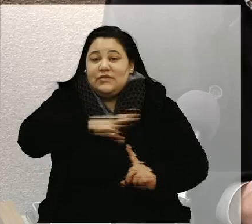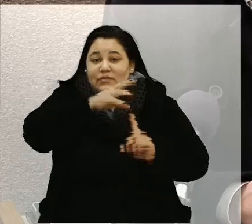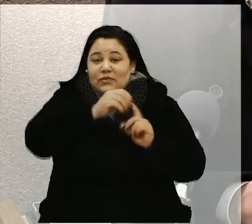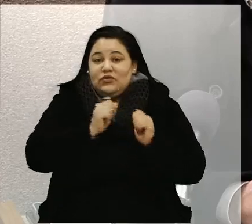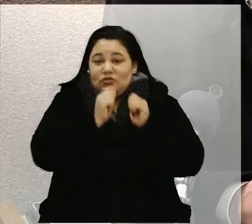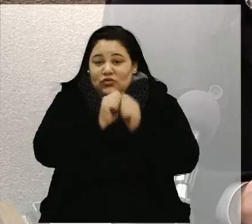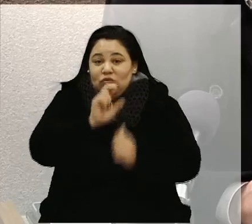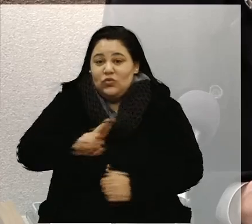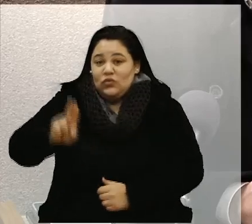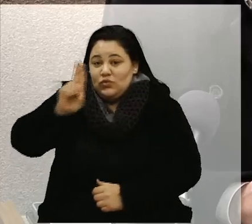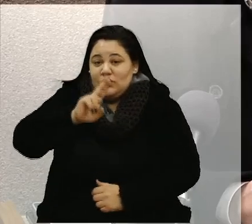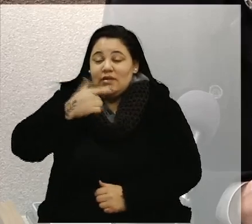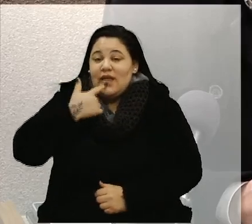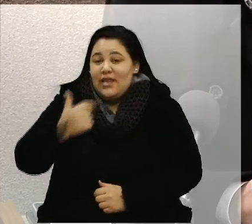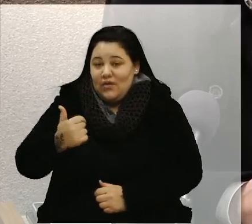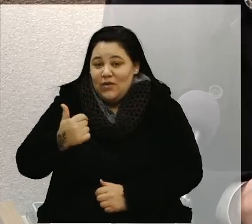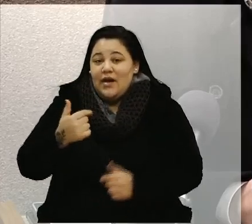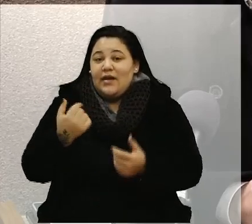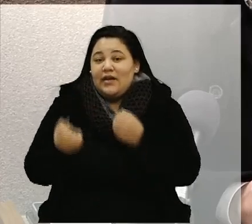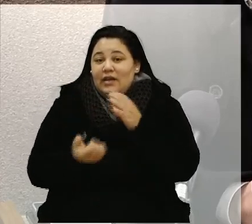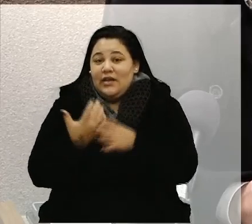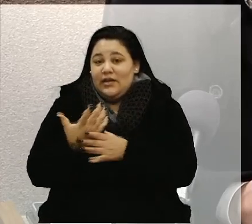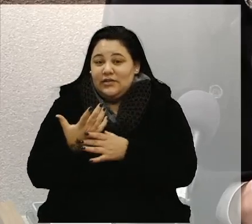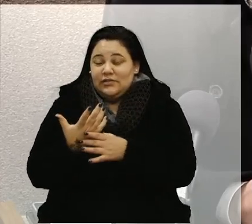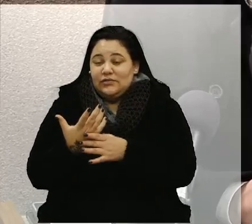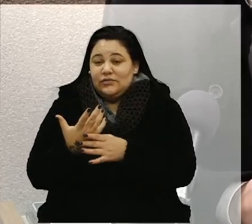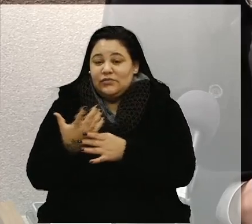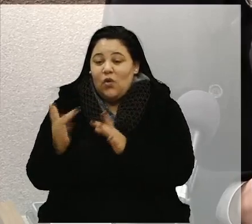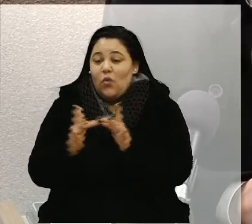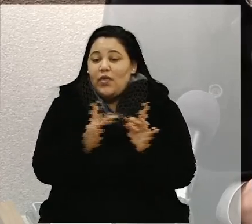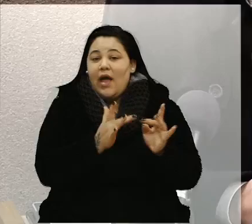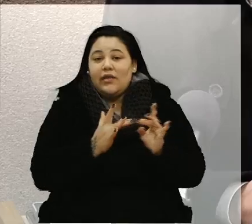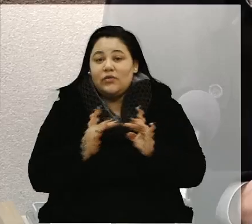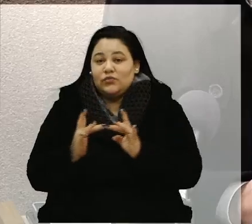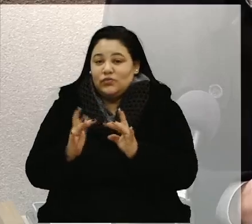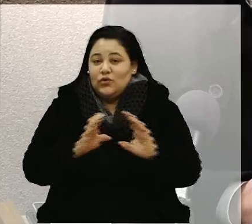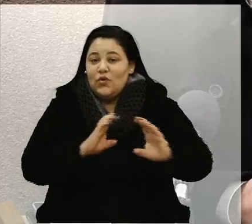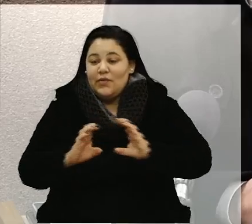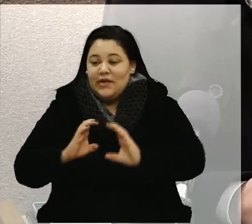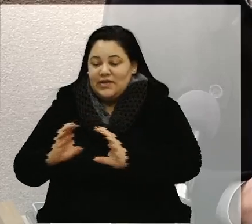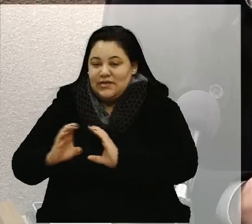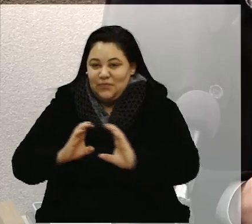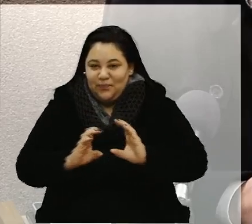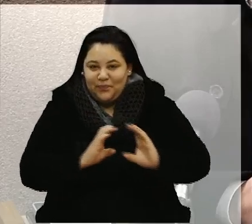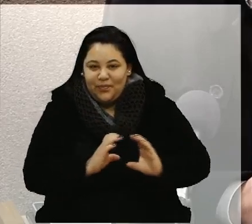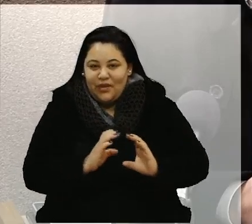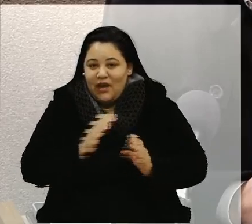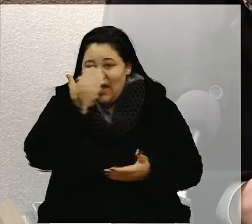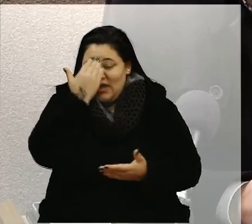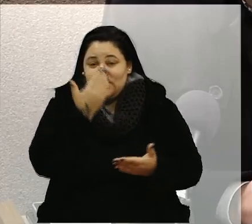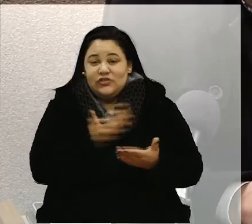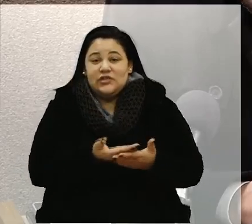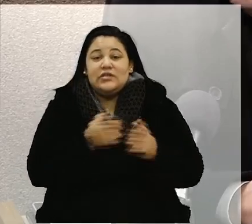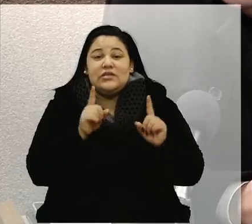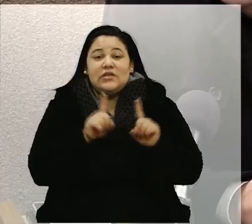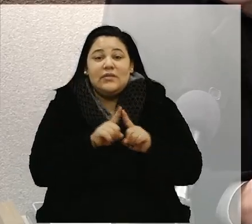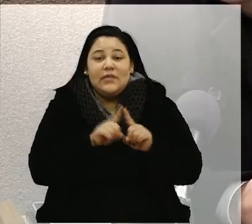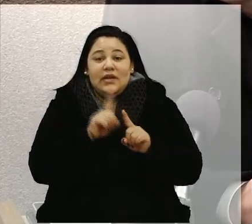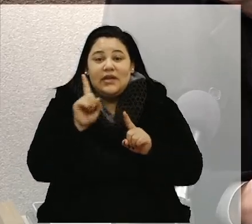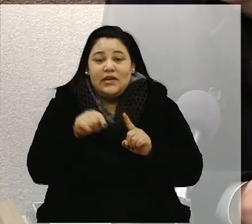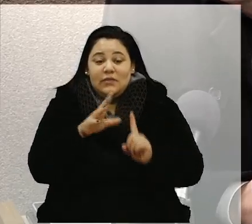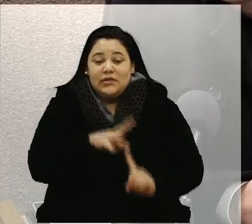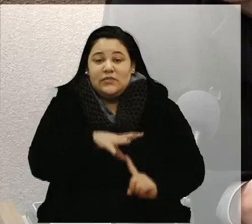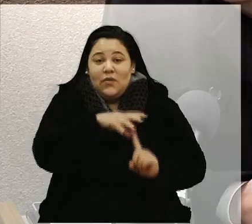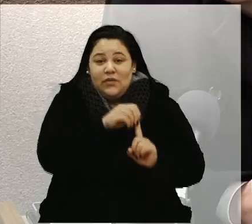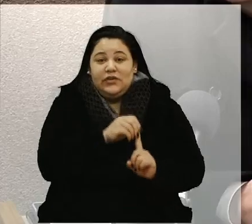uso da língua, criando situações de comunicação. A crença vigente era de que, essencialmente, a gramática